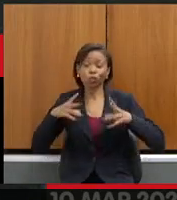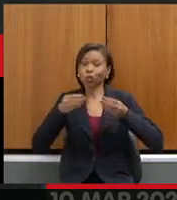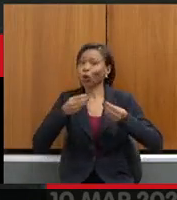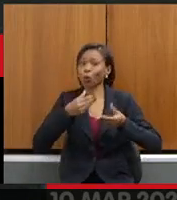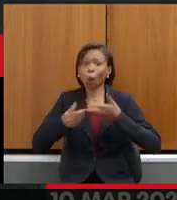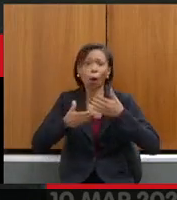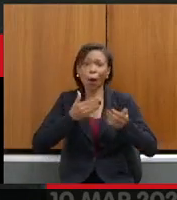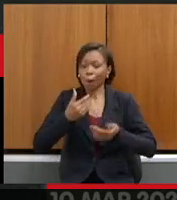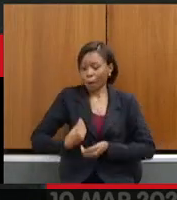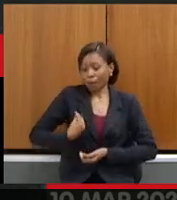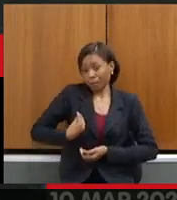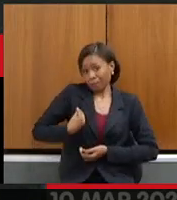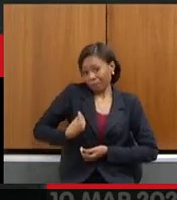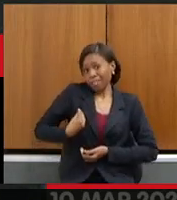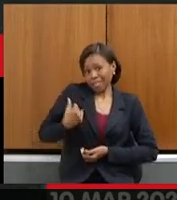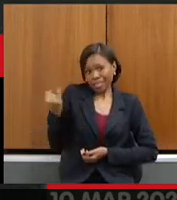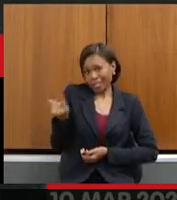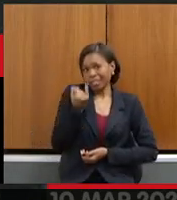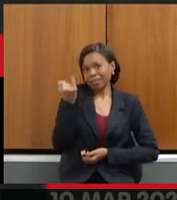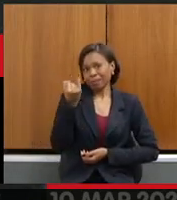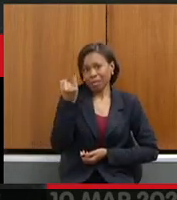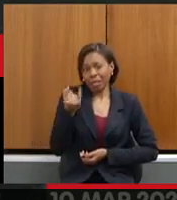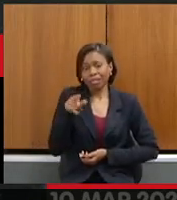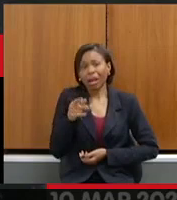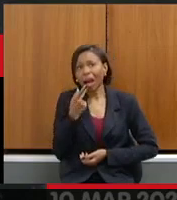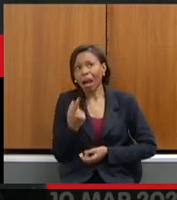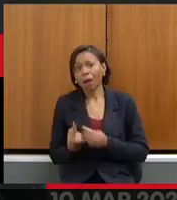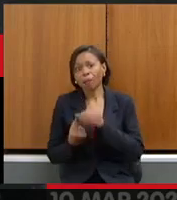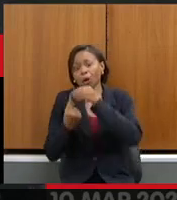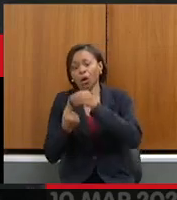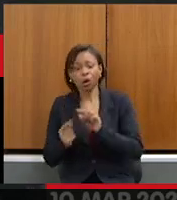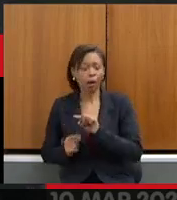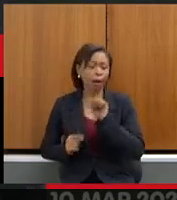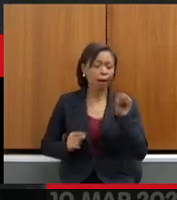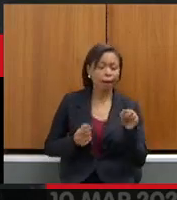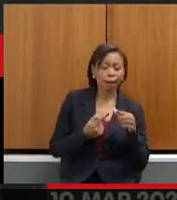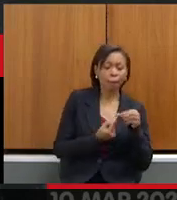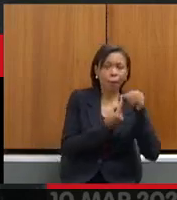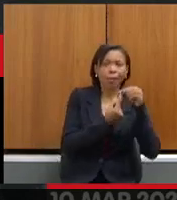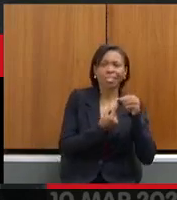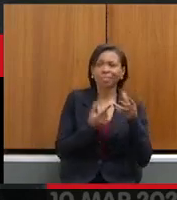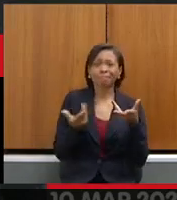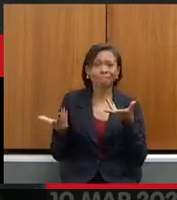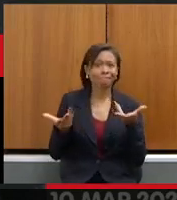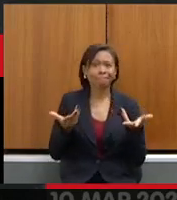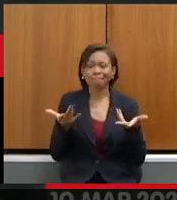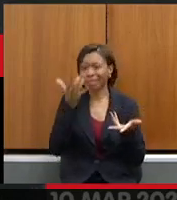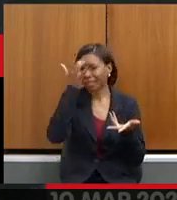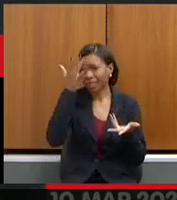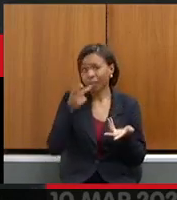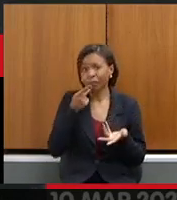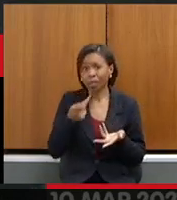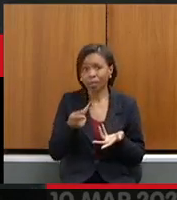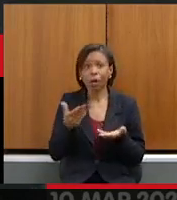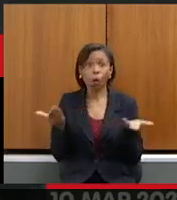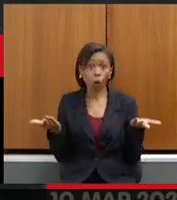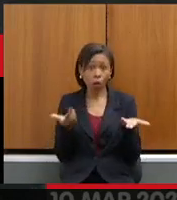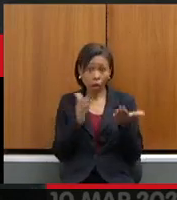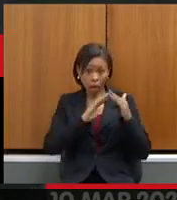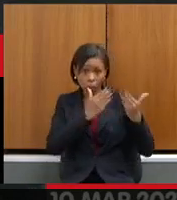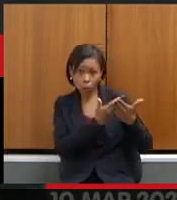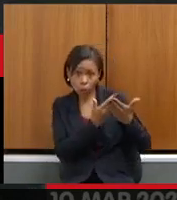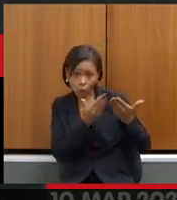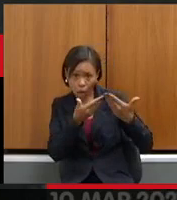se é muito fácil para falar para mim aqui que ela que eu aviso a essa eu aviso aquilo que a gente pede se se a escola hoje tem que voltar